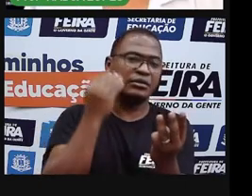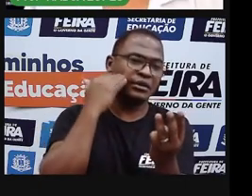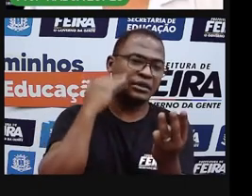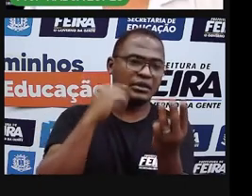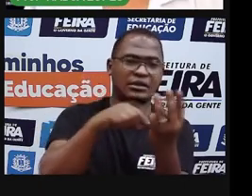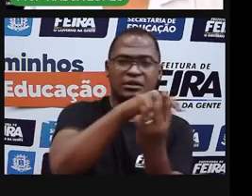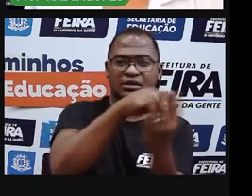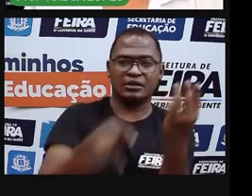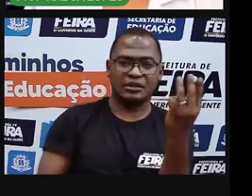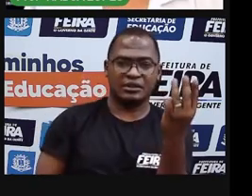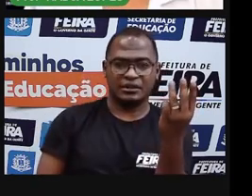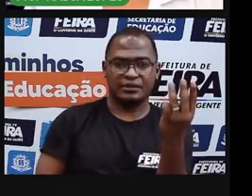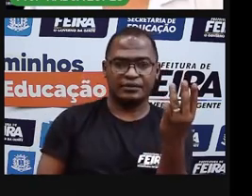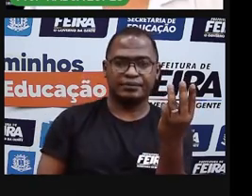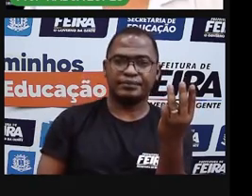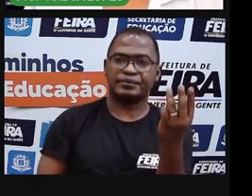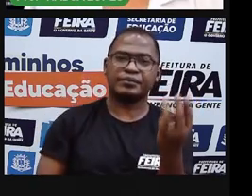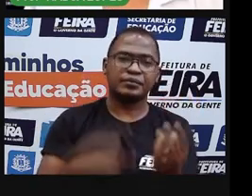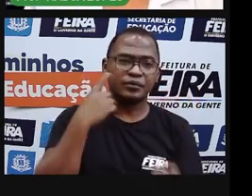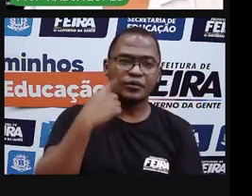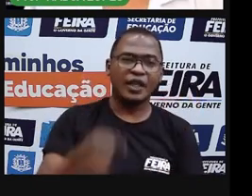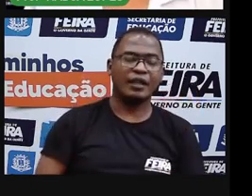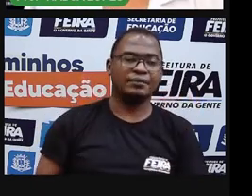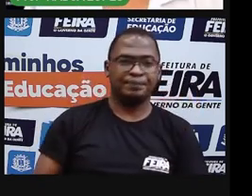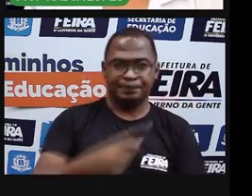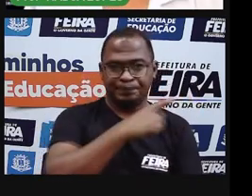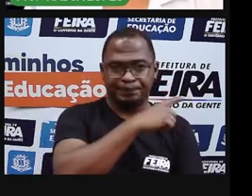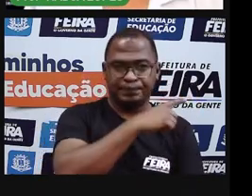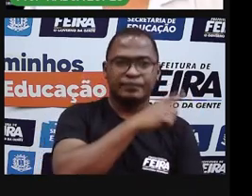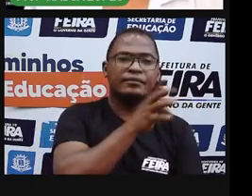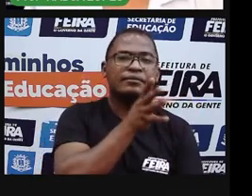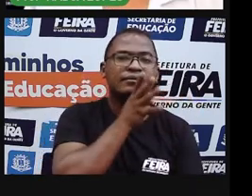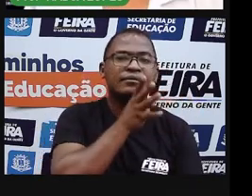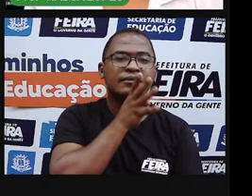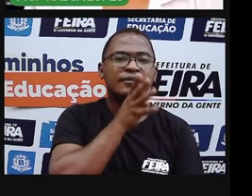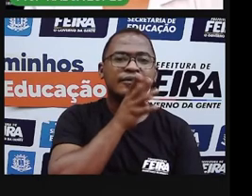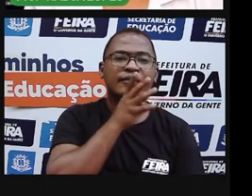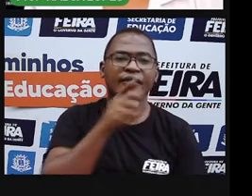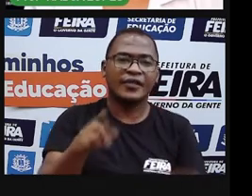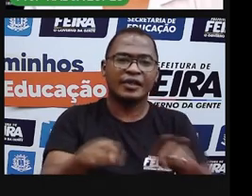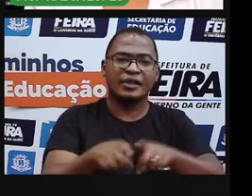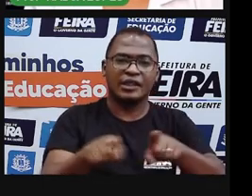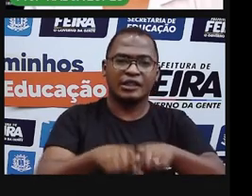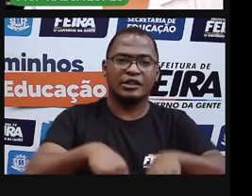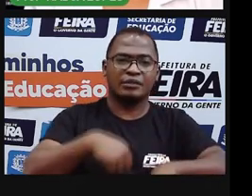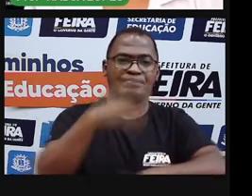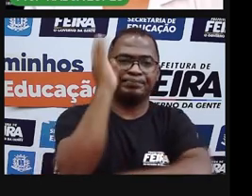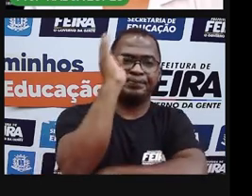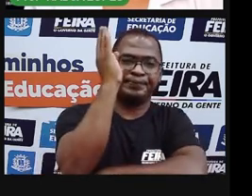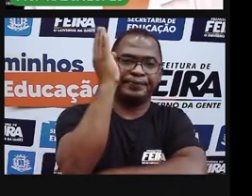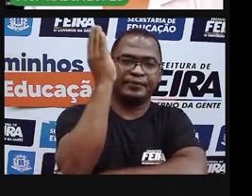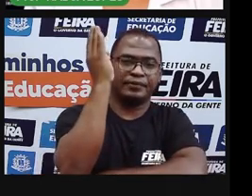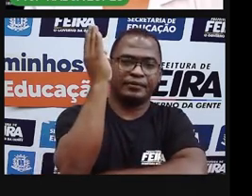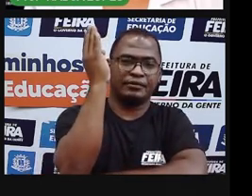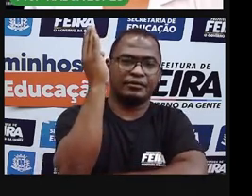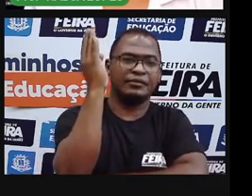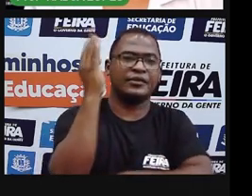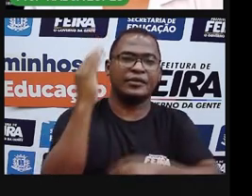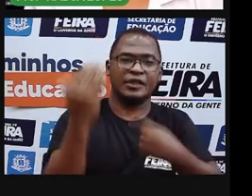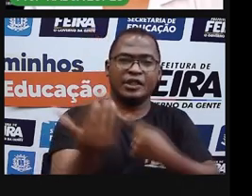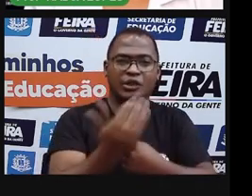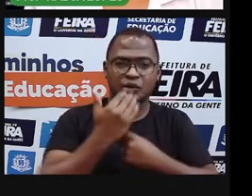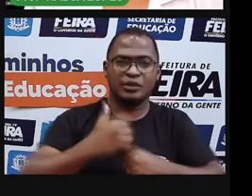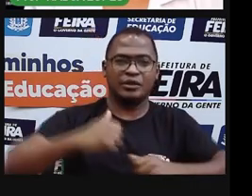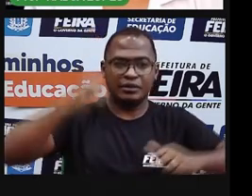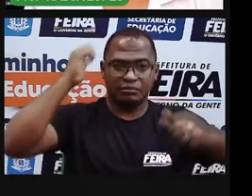primeira figura literal aí existe esse material sofre muita pressão sobre essa